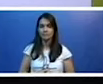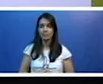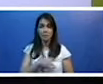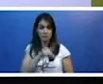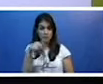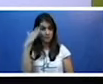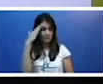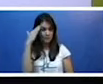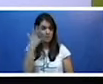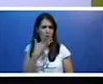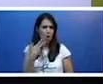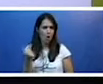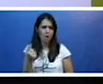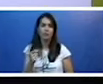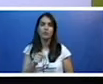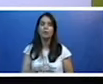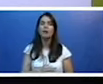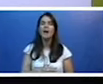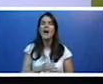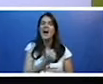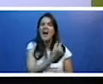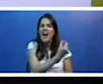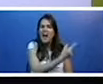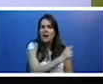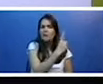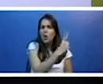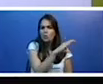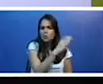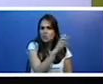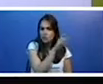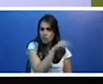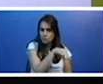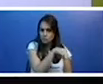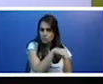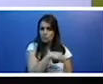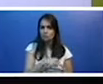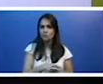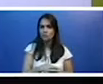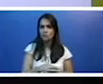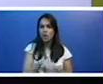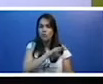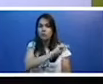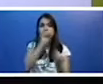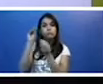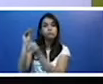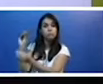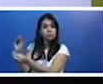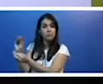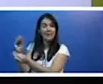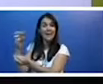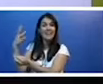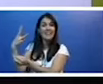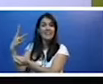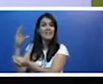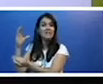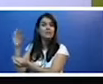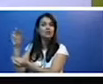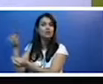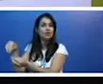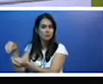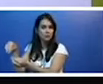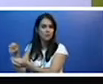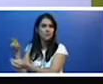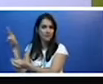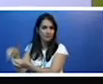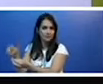entenderem melhor. Cada 1 centímetro da figura C equivale a 3 centímetros da figura